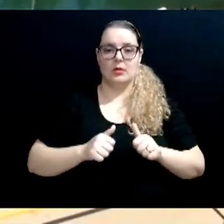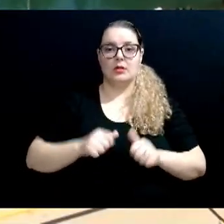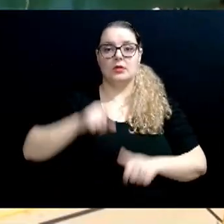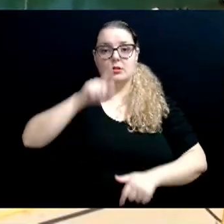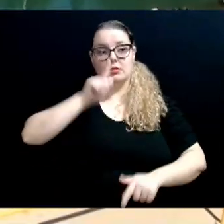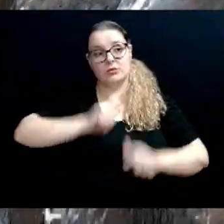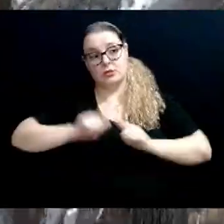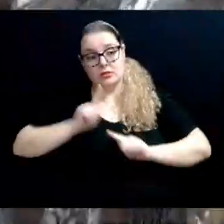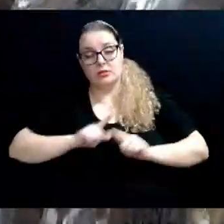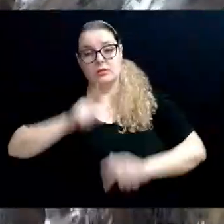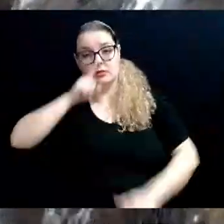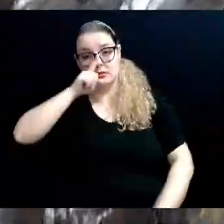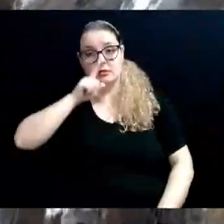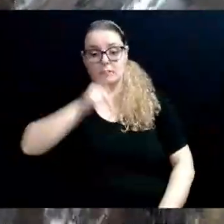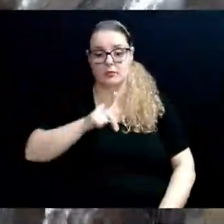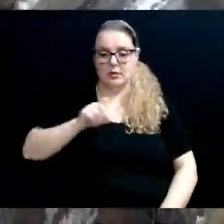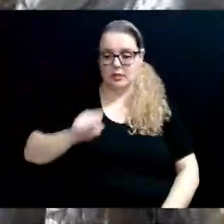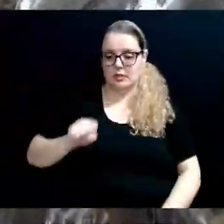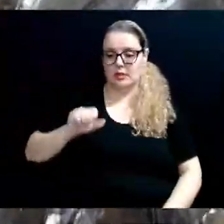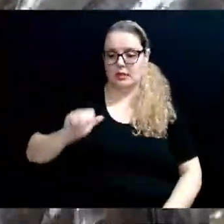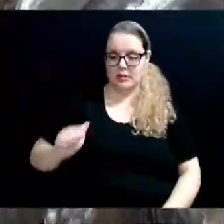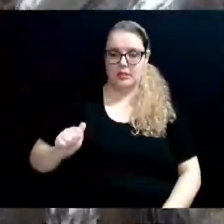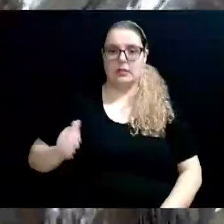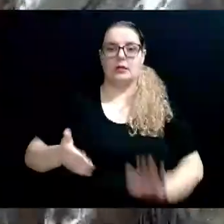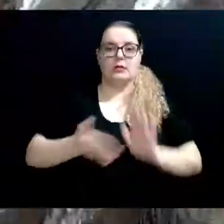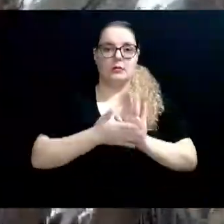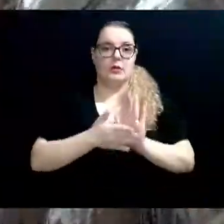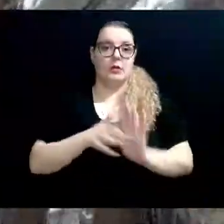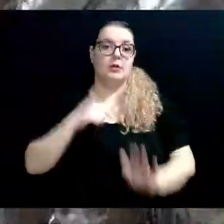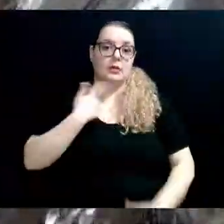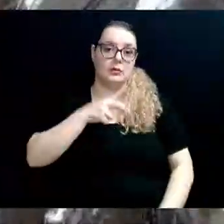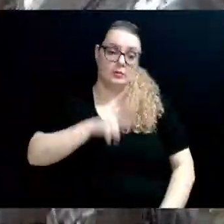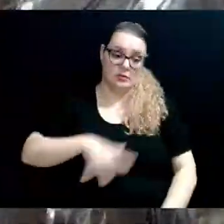propõe. Então, aqui, na nossa região,